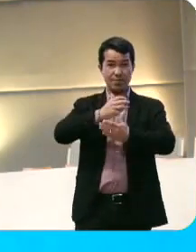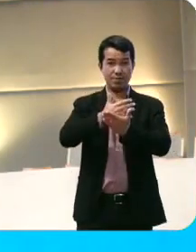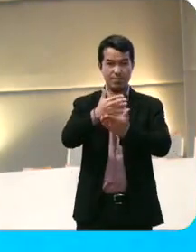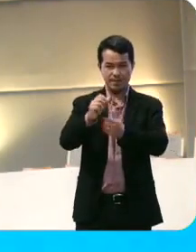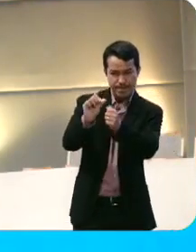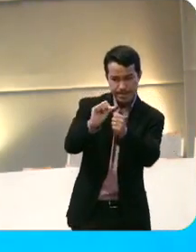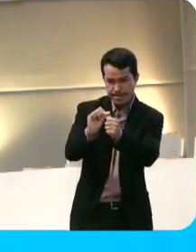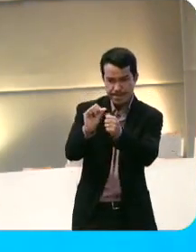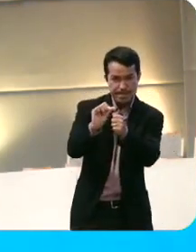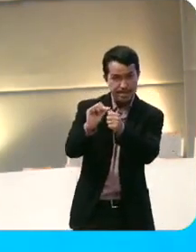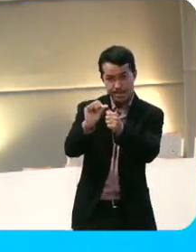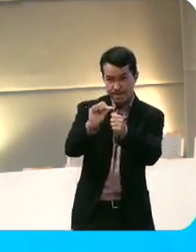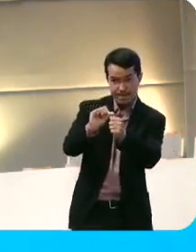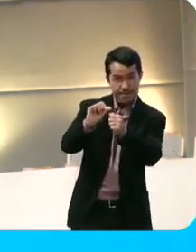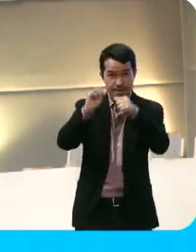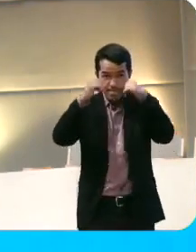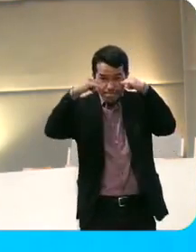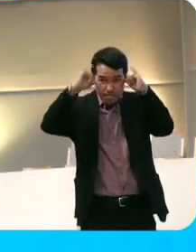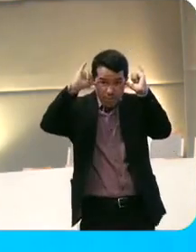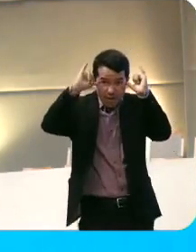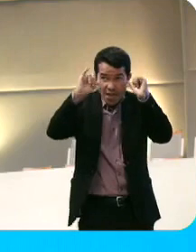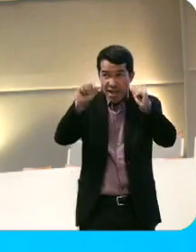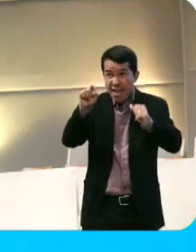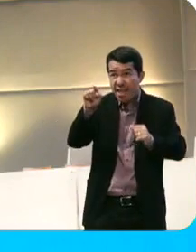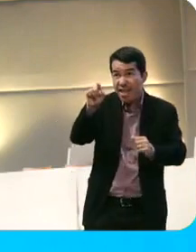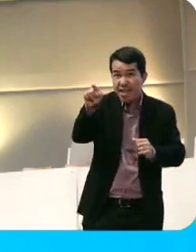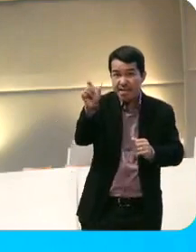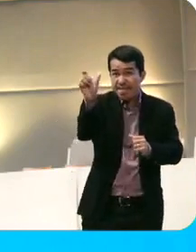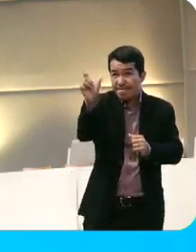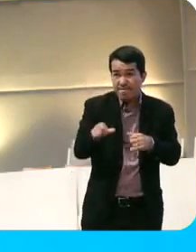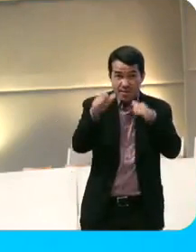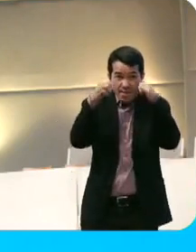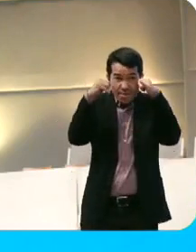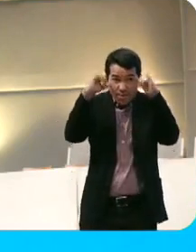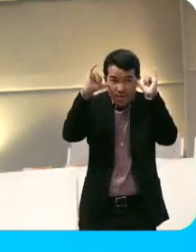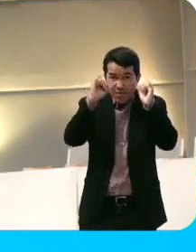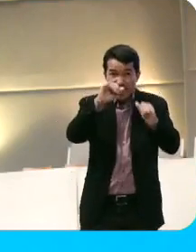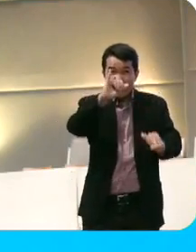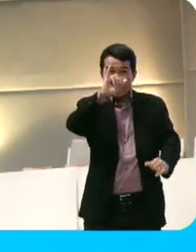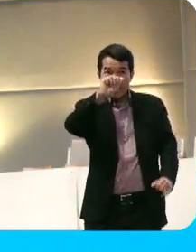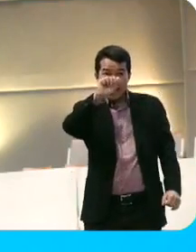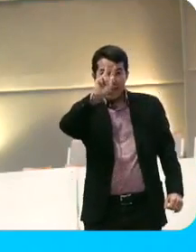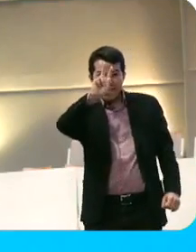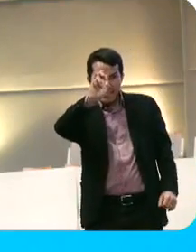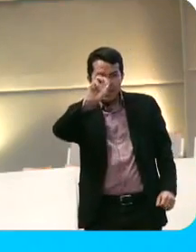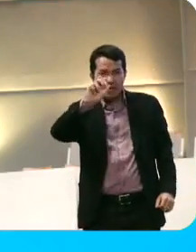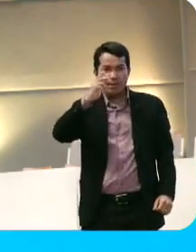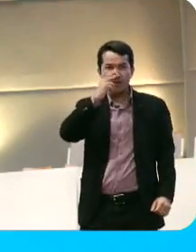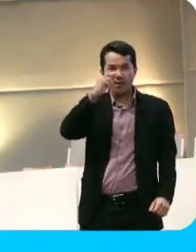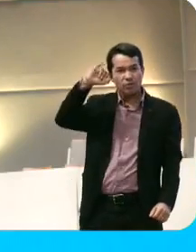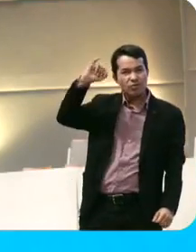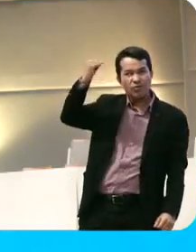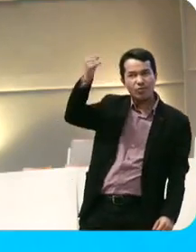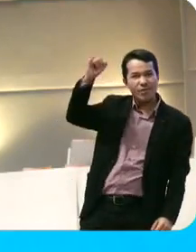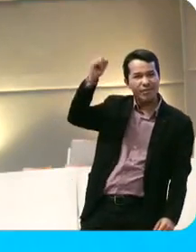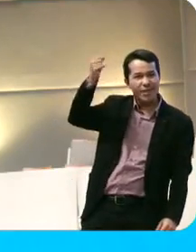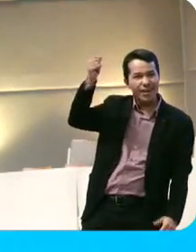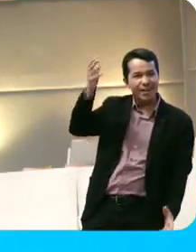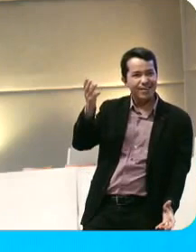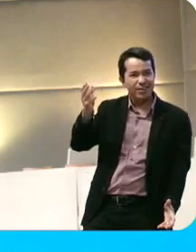Esse é o nome que eles dão para o bezerro de ouro. E muitas vezes, sem percebermos,